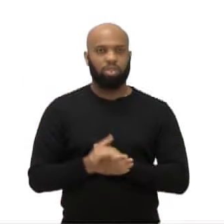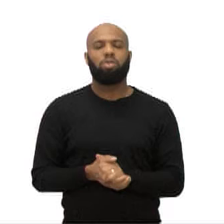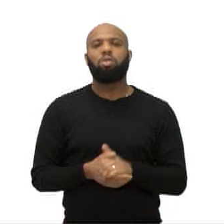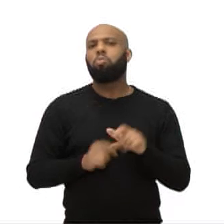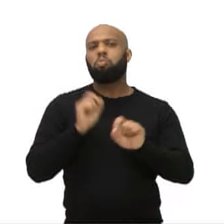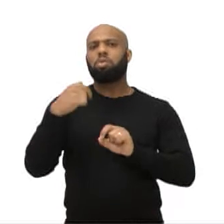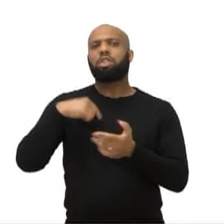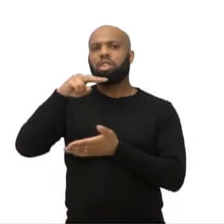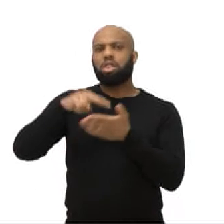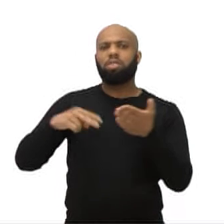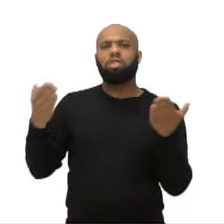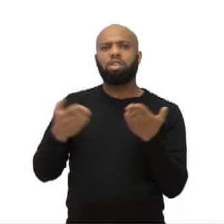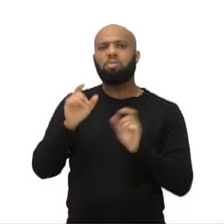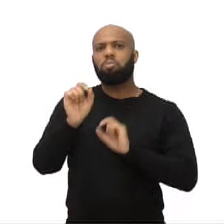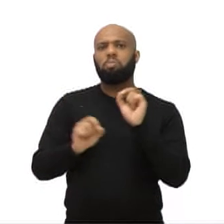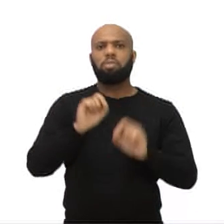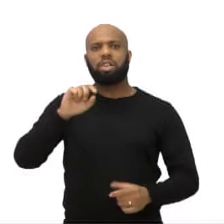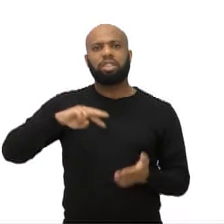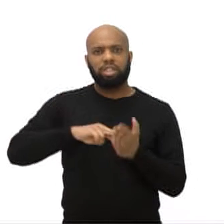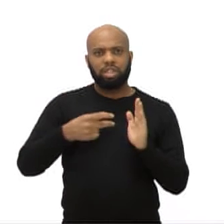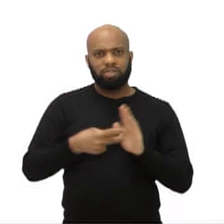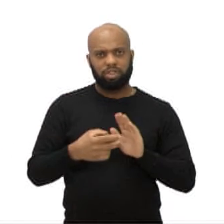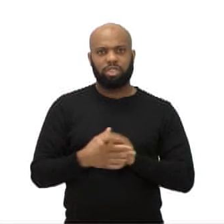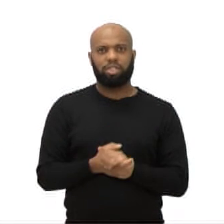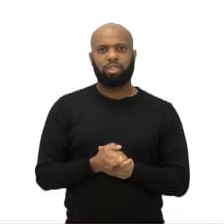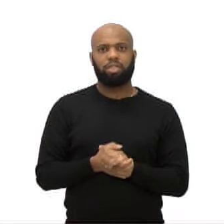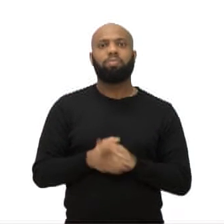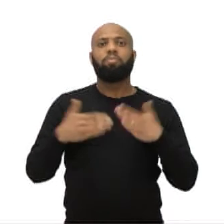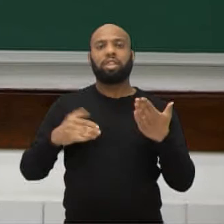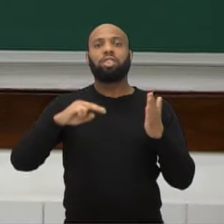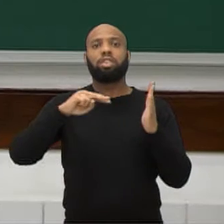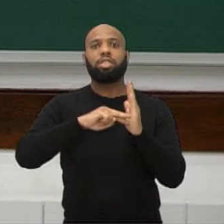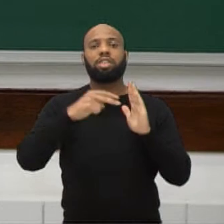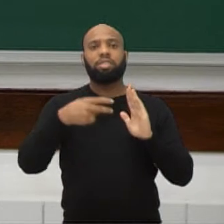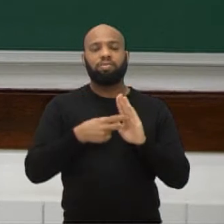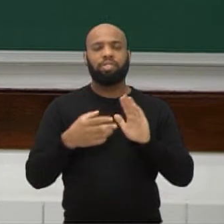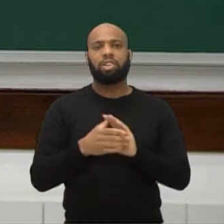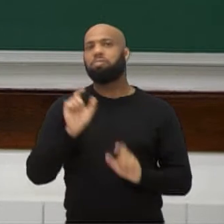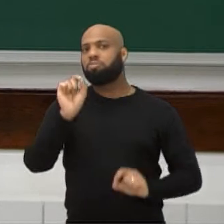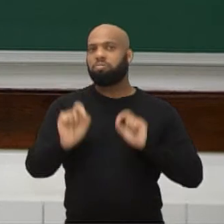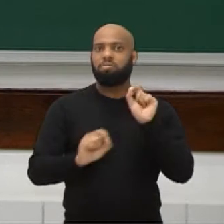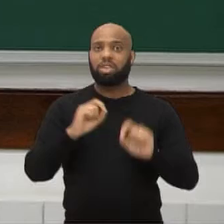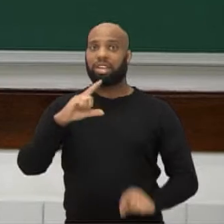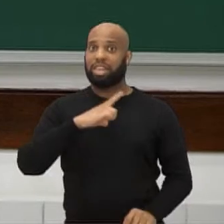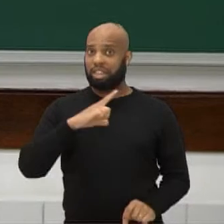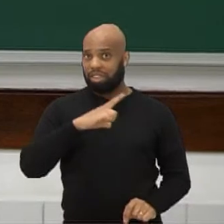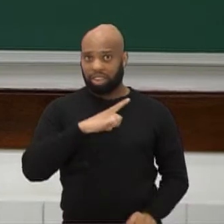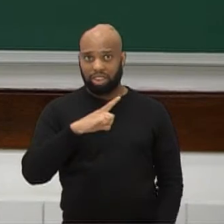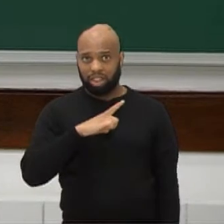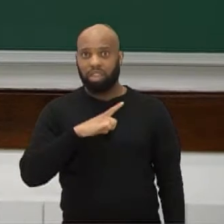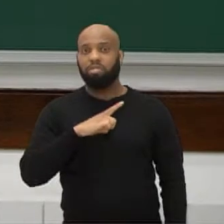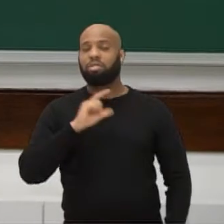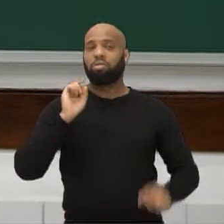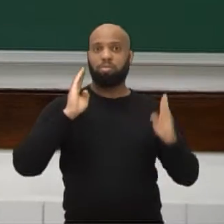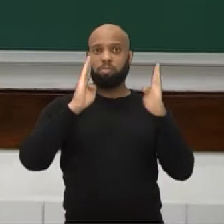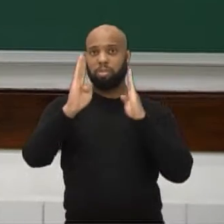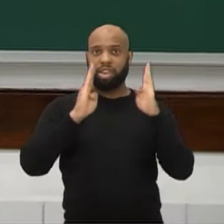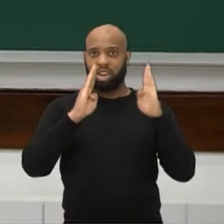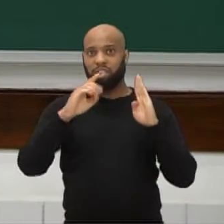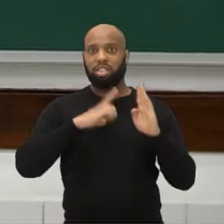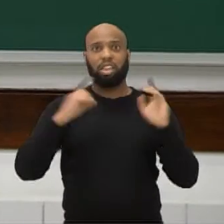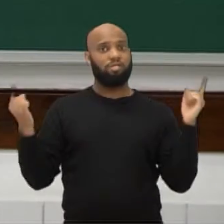para vocês basicamente é o seguinte, tá? Basicamente assim, que ocorreu o quê? Que teve uma época que